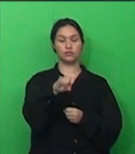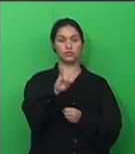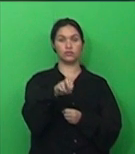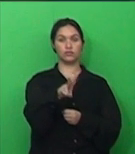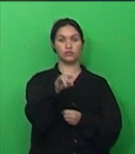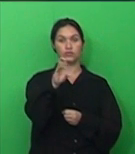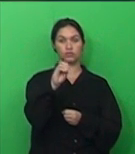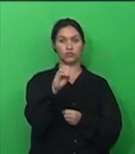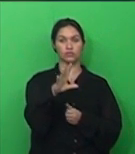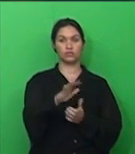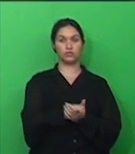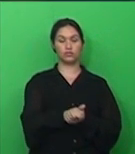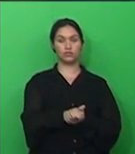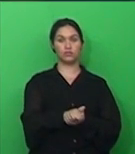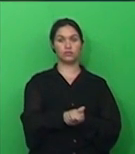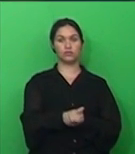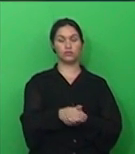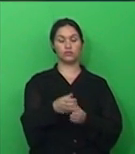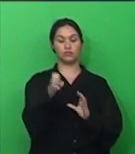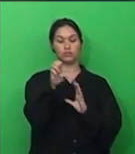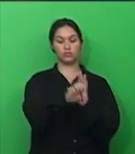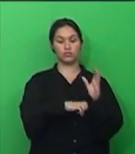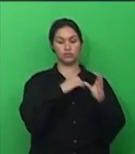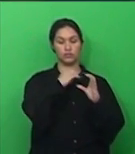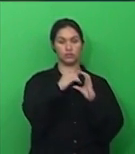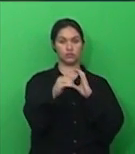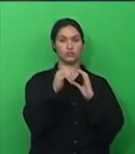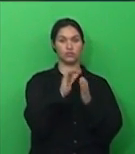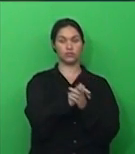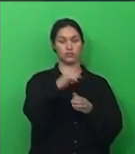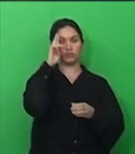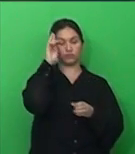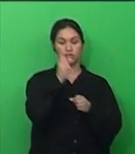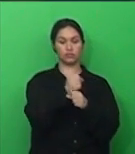Kaminski. Assunto: envio do expediente ao chefe do Poder